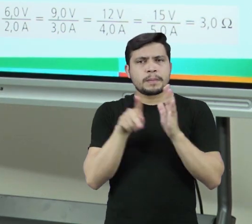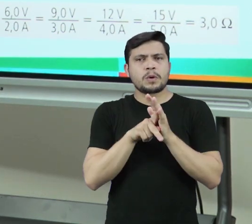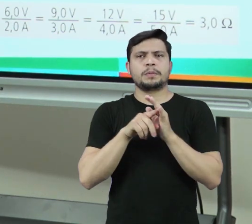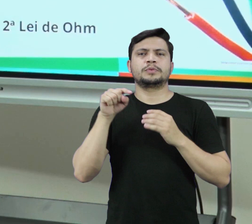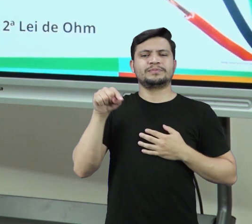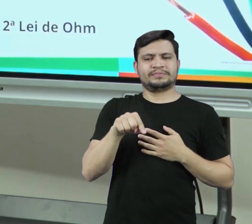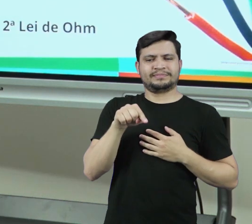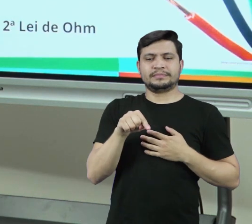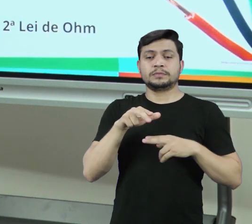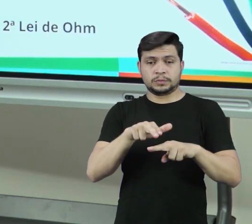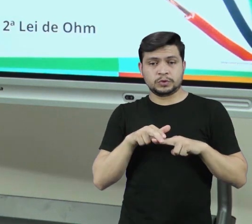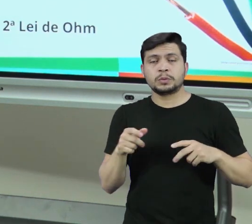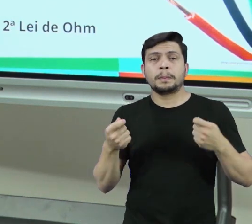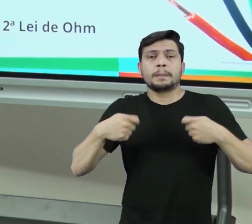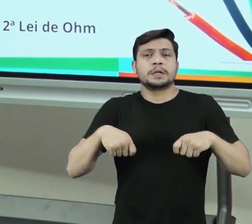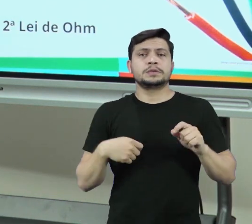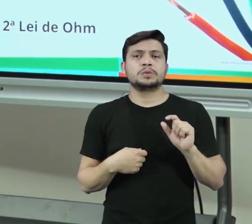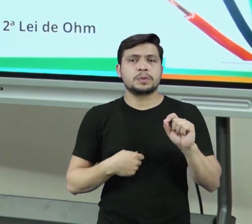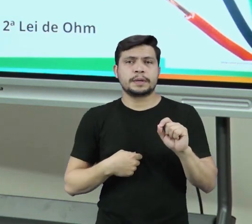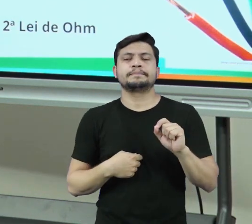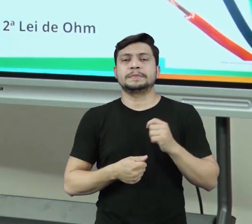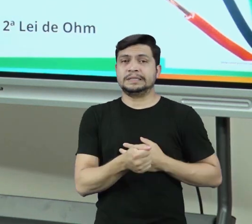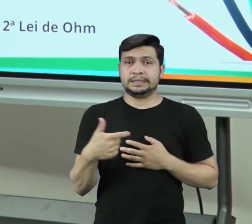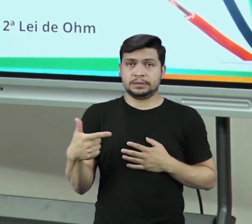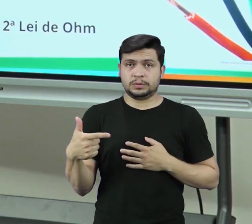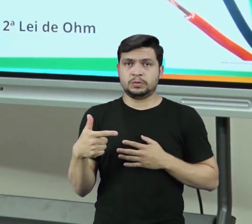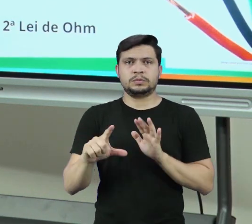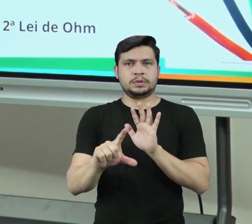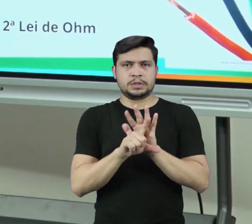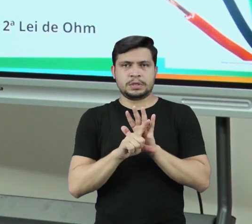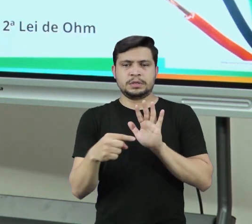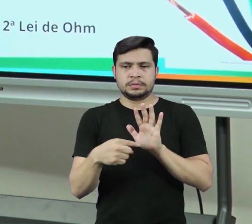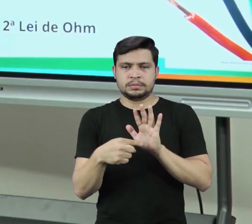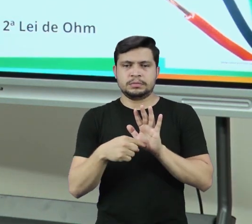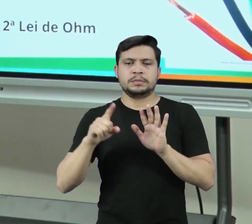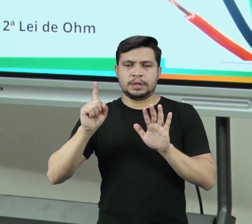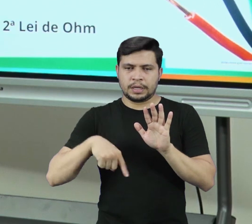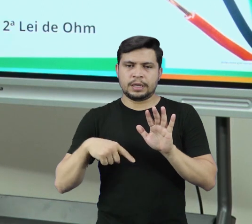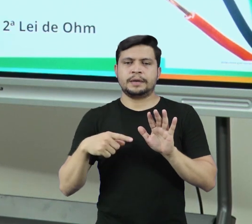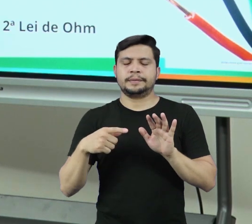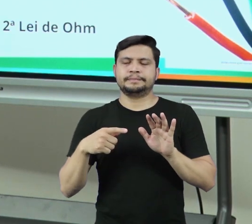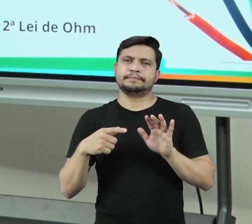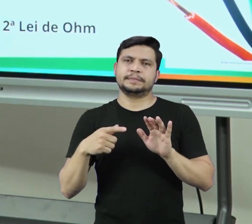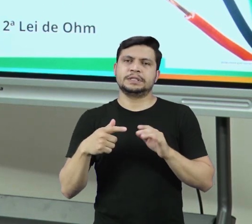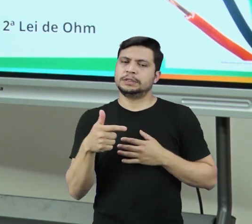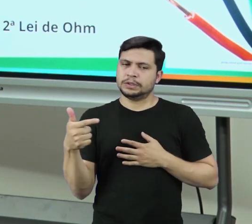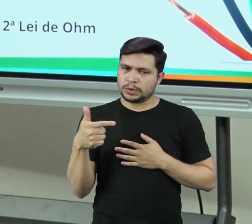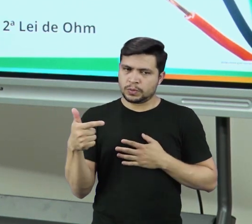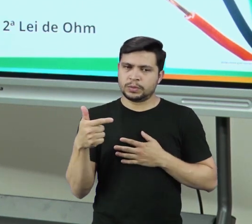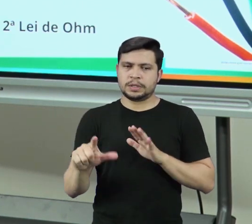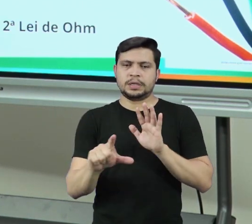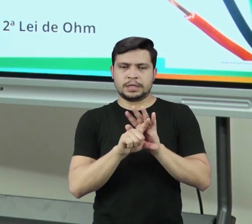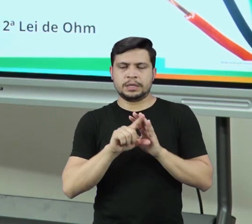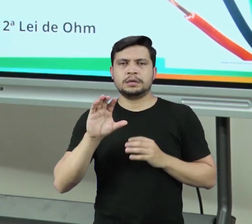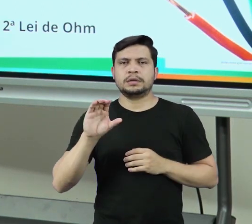foi necessário, né, uma segunda lei, né, aquela no caso seria a famosa primeira lei de Ohm, essa no caso aqui seria a